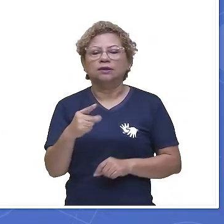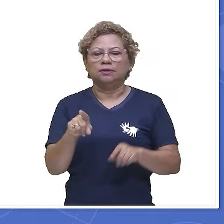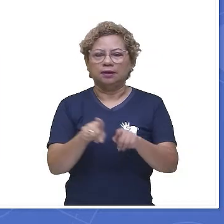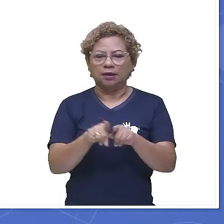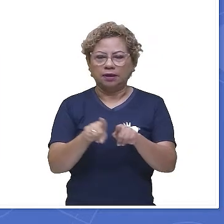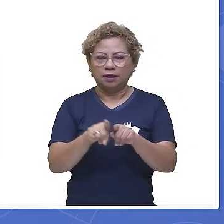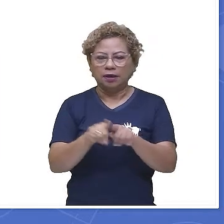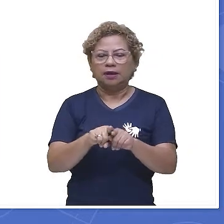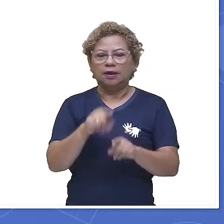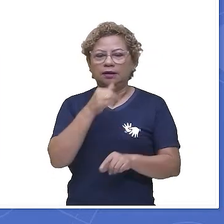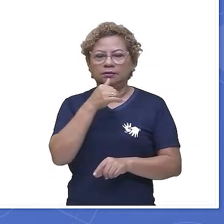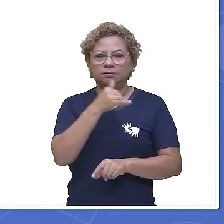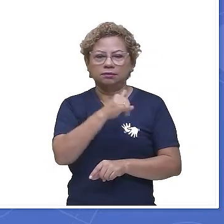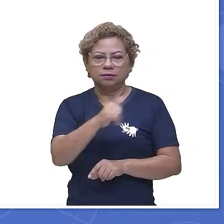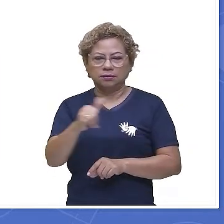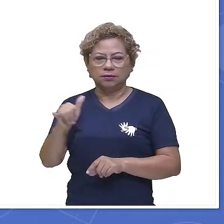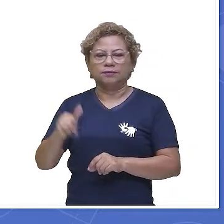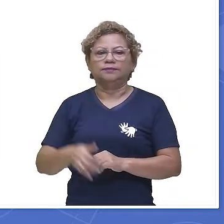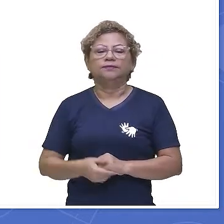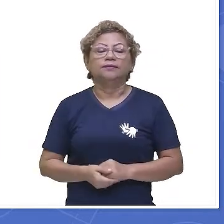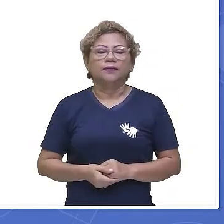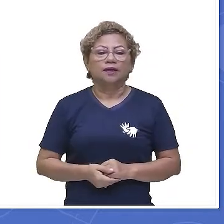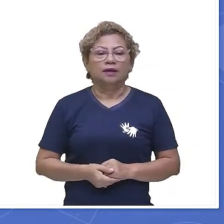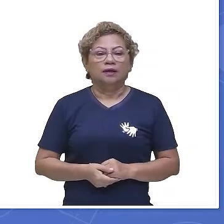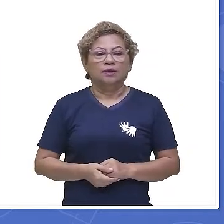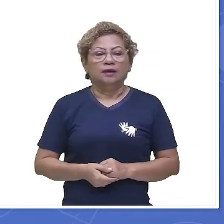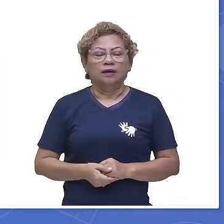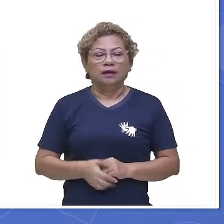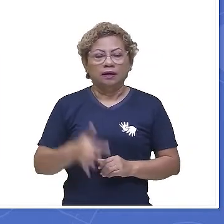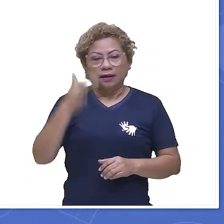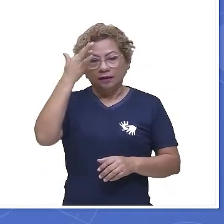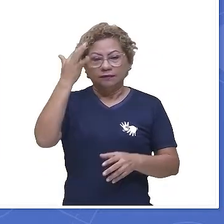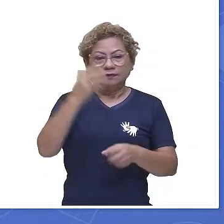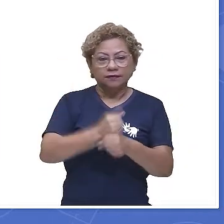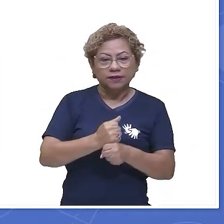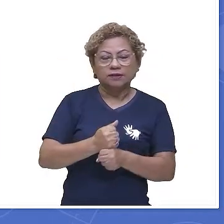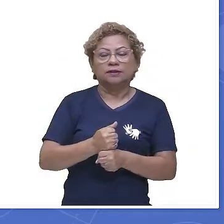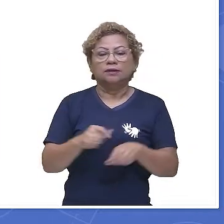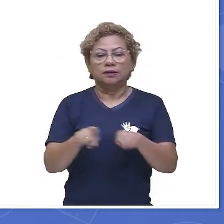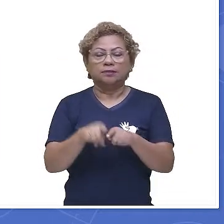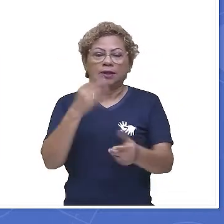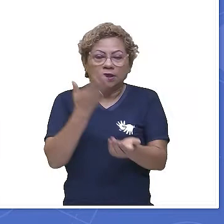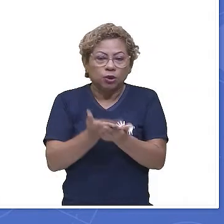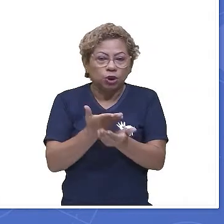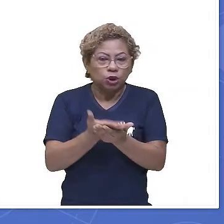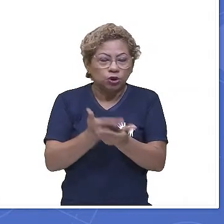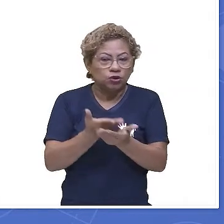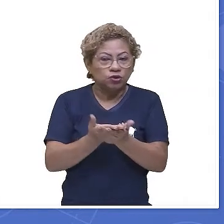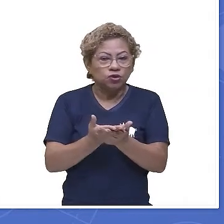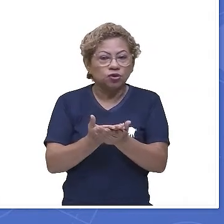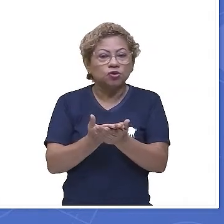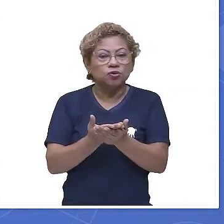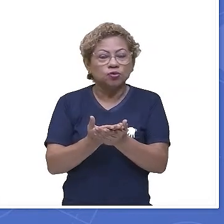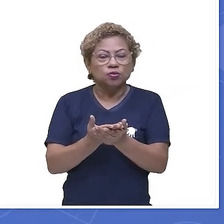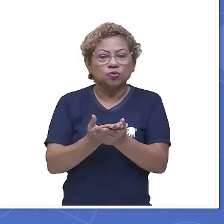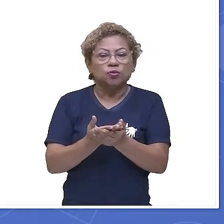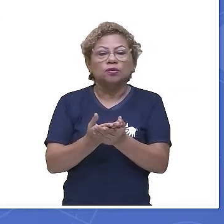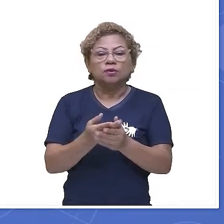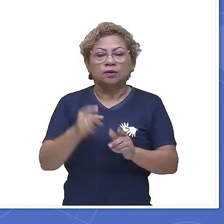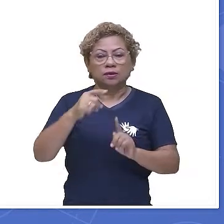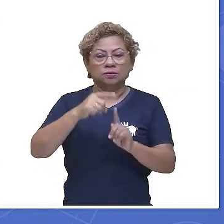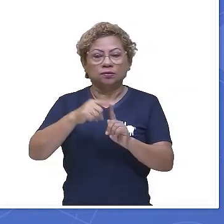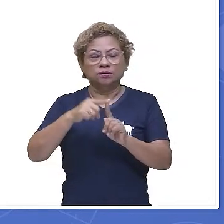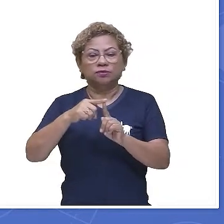luminosos, estuda o comportamento da luz, certo? E é por causa da emissão de luz que nós